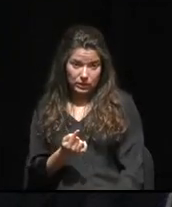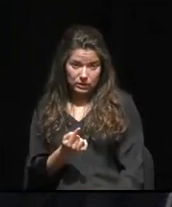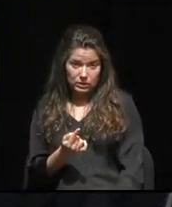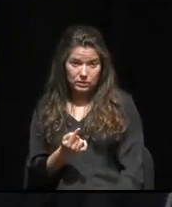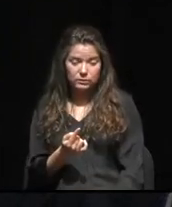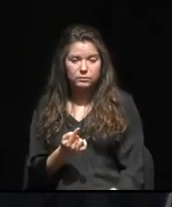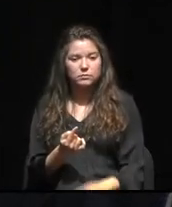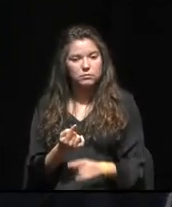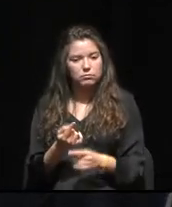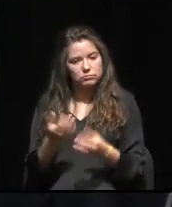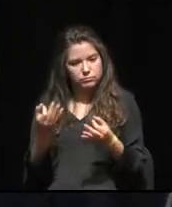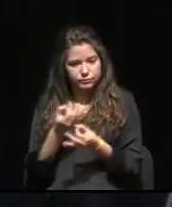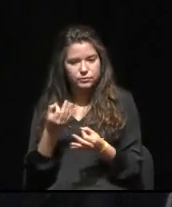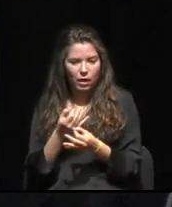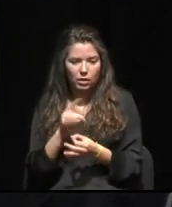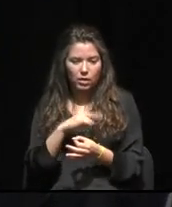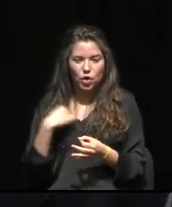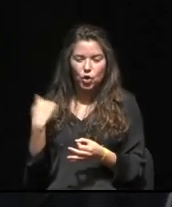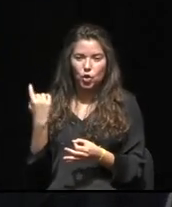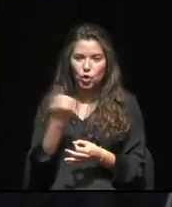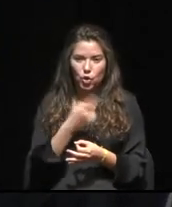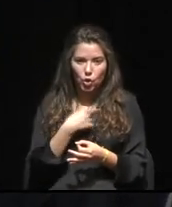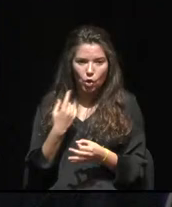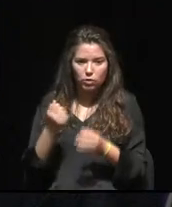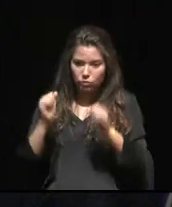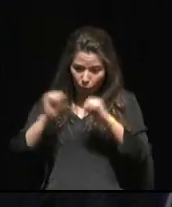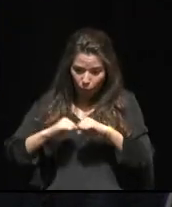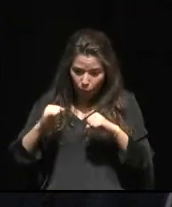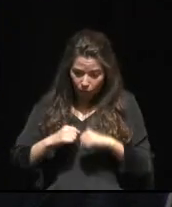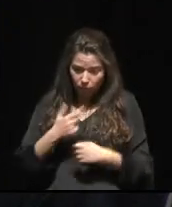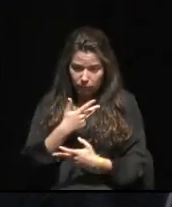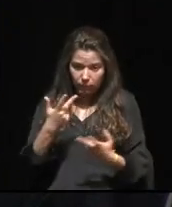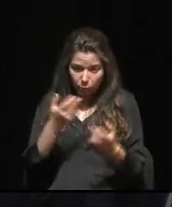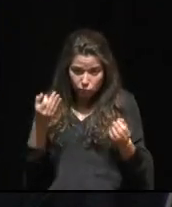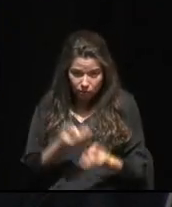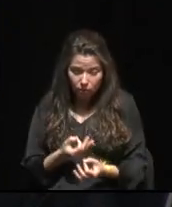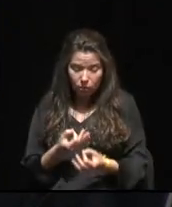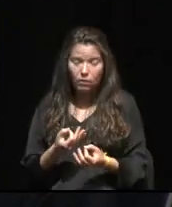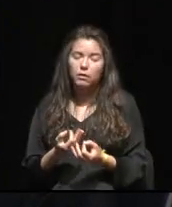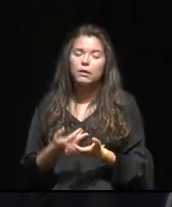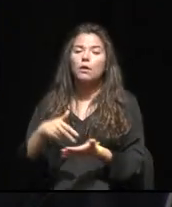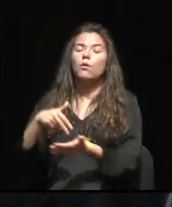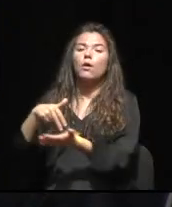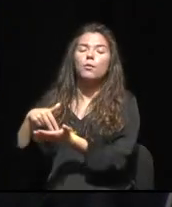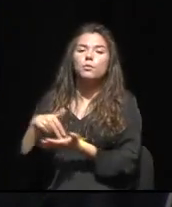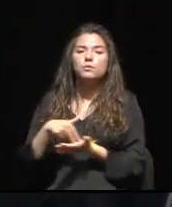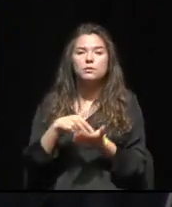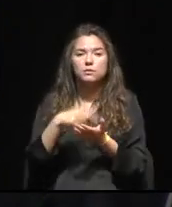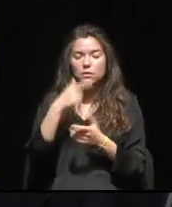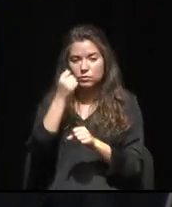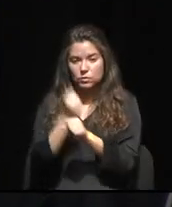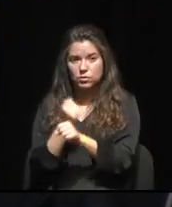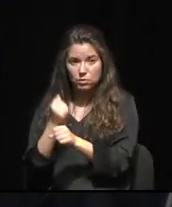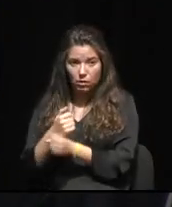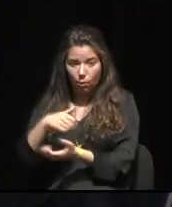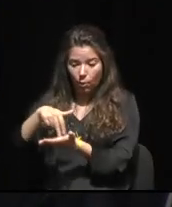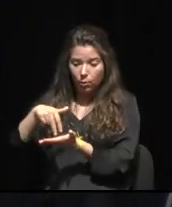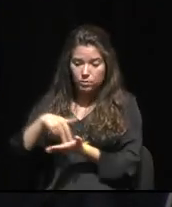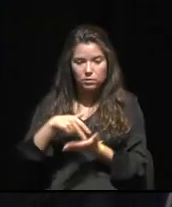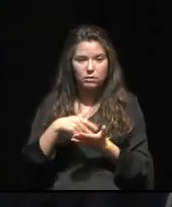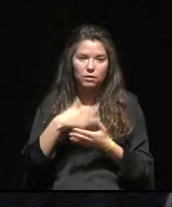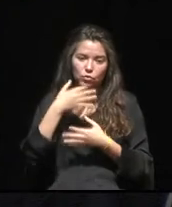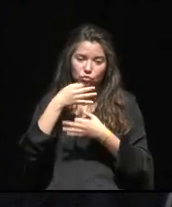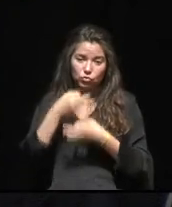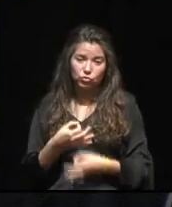e que tem toda a razão estamos em pleno acordo não é portanto a posição dos trabalhadores é uma posição